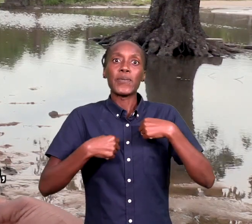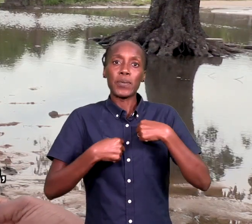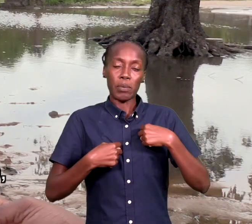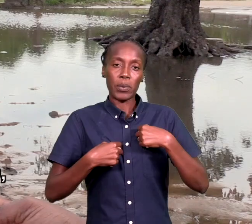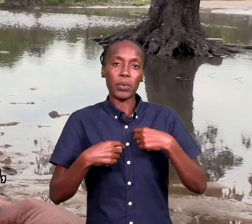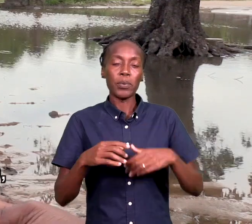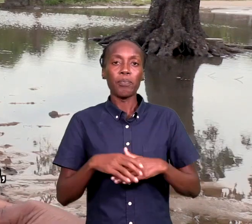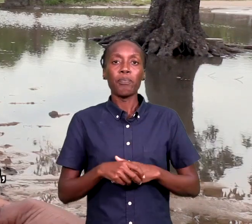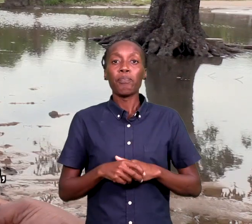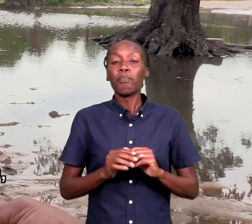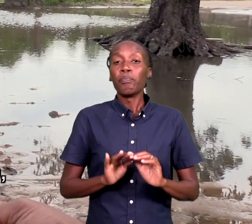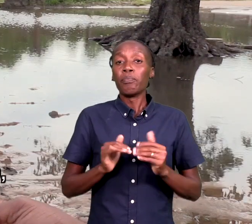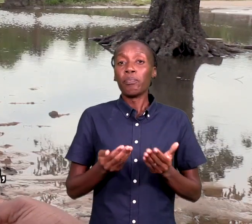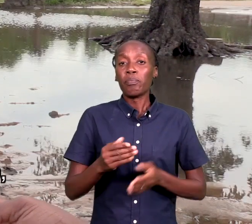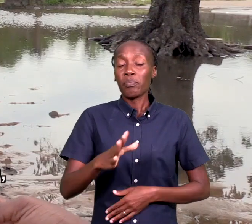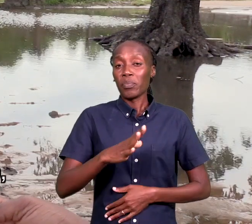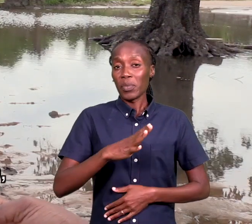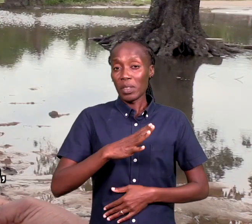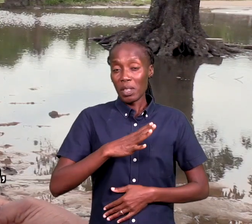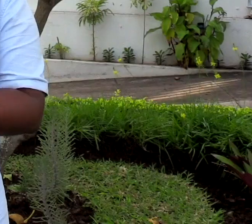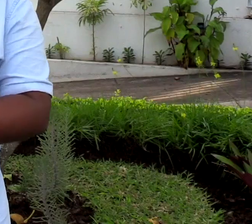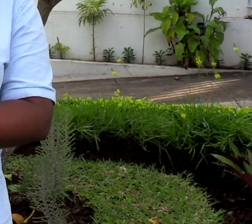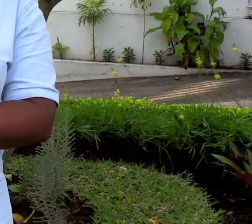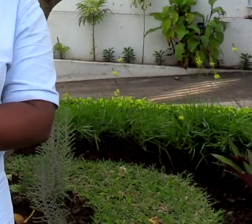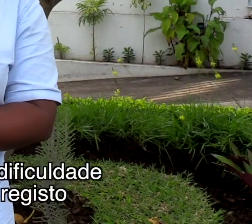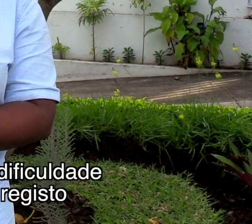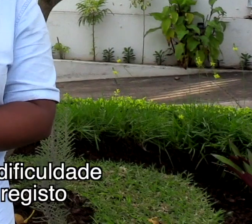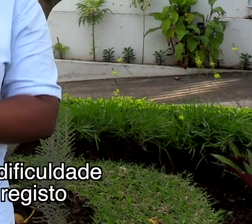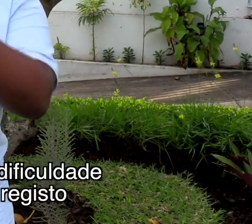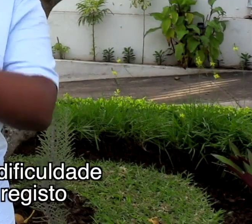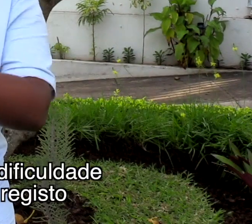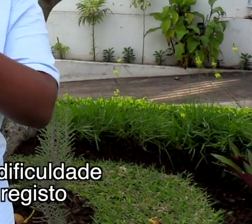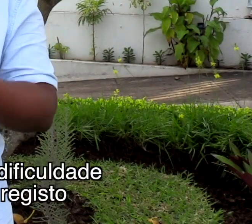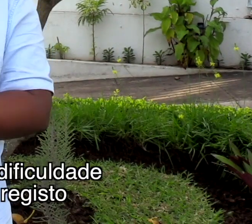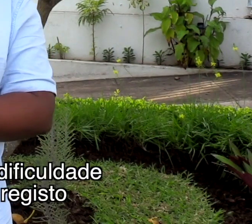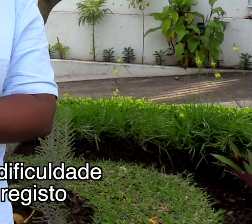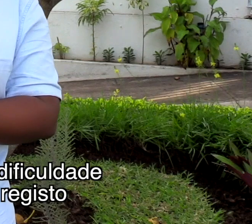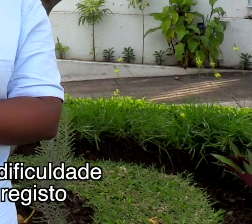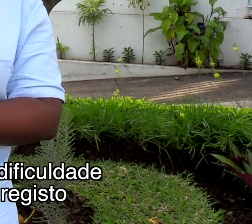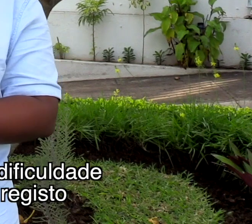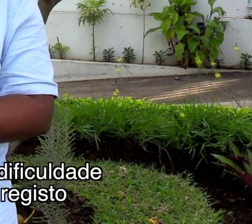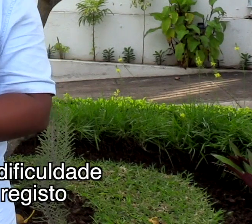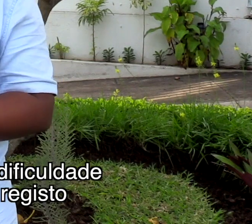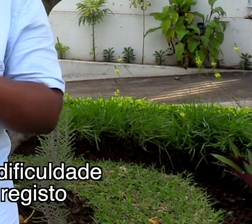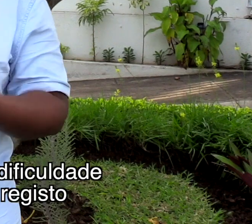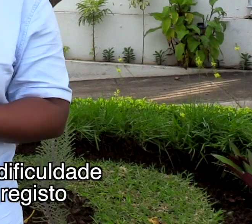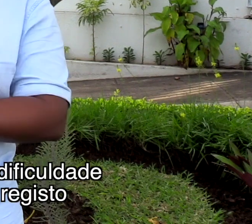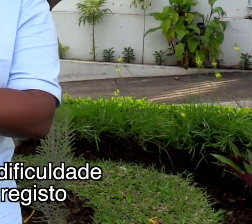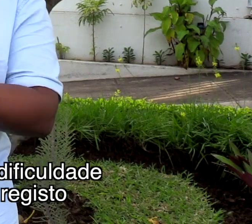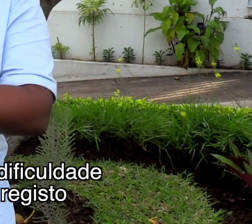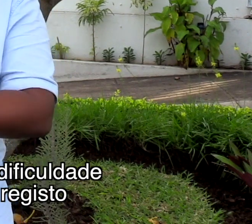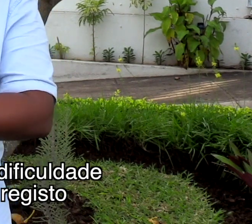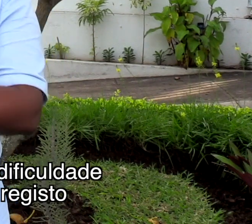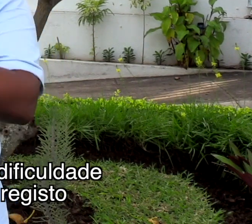sufoco para mim e é um sofrimento, mas não porque... A jurista Dóris Vasco confirma a dificuldade de